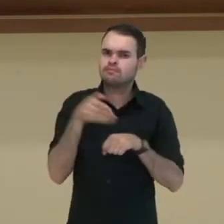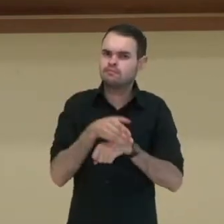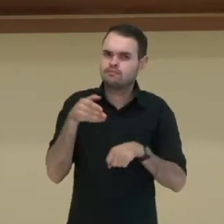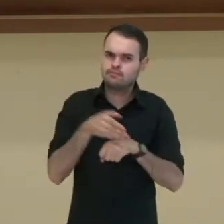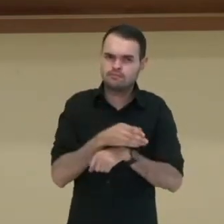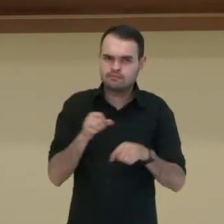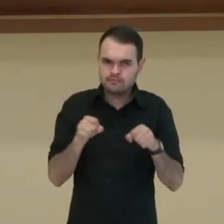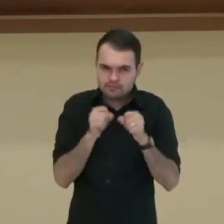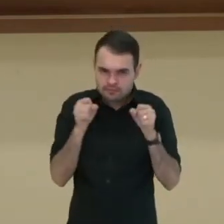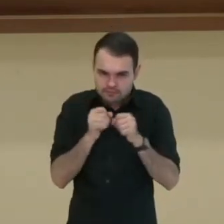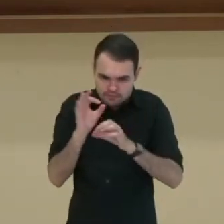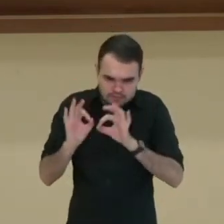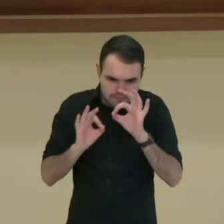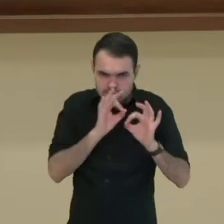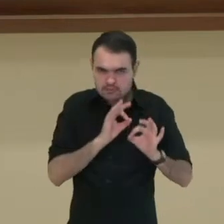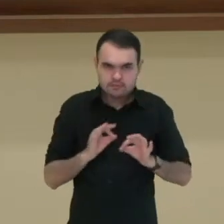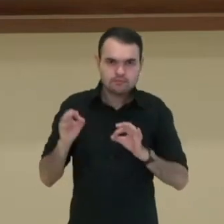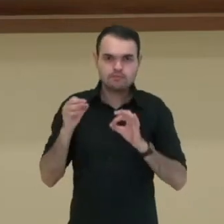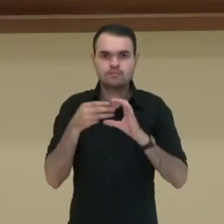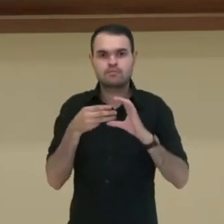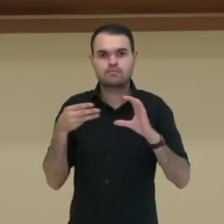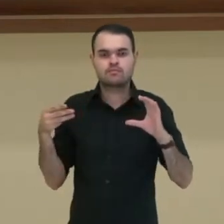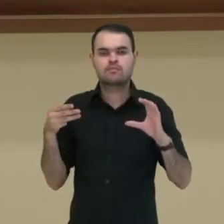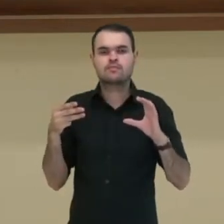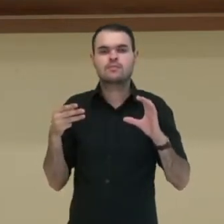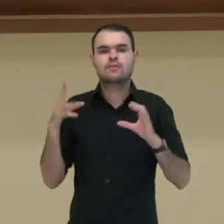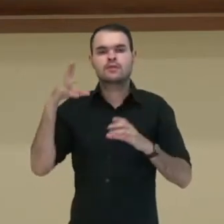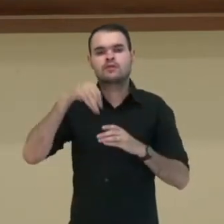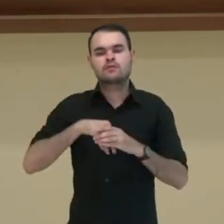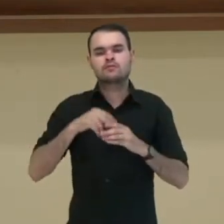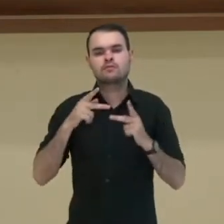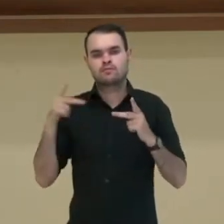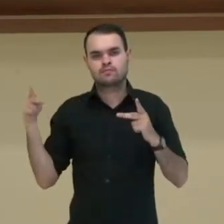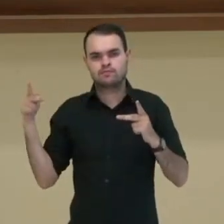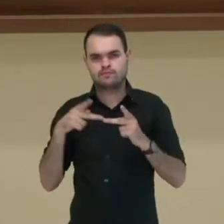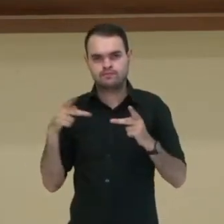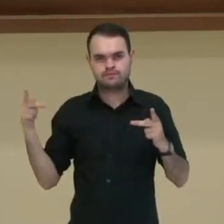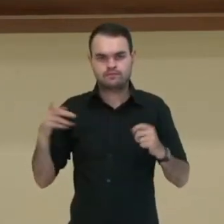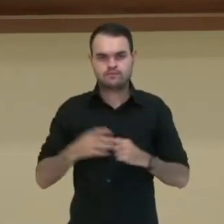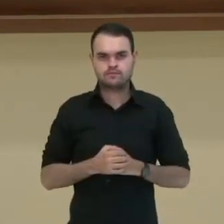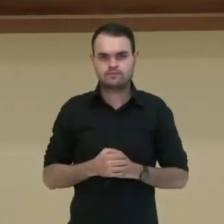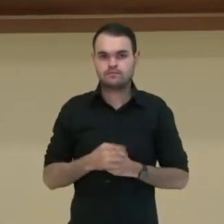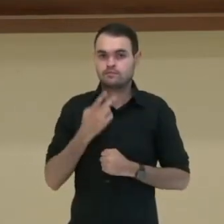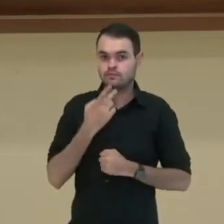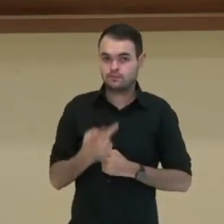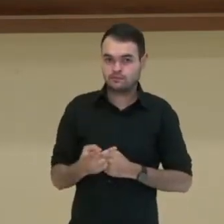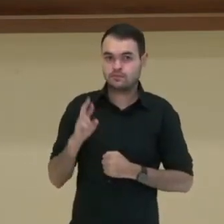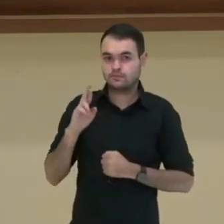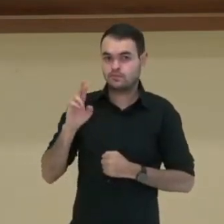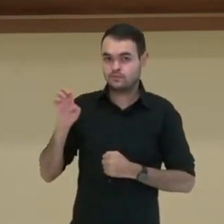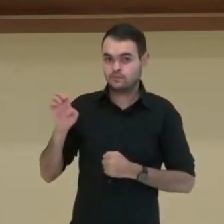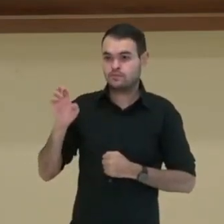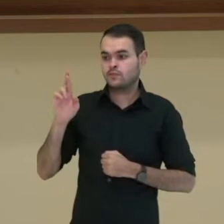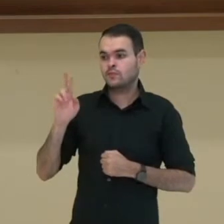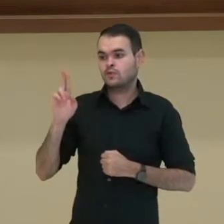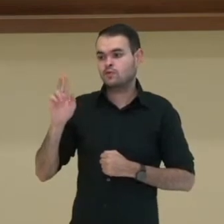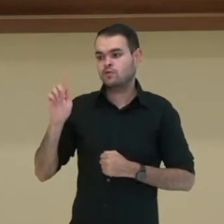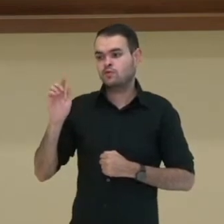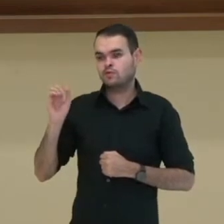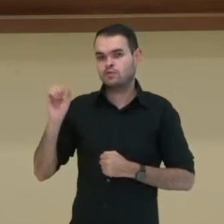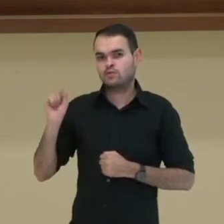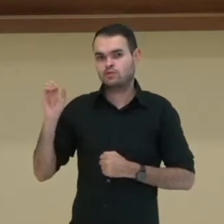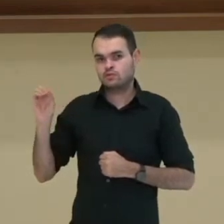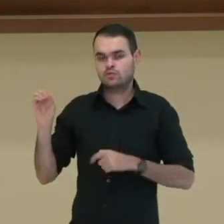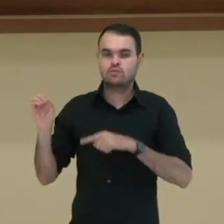de proteínas, ok? Então, eu falei para você do retículo endoplasmático rugoso, mas também tem o